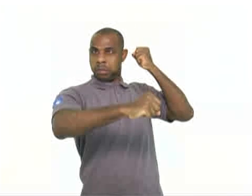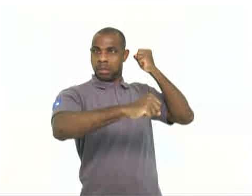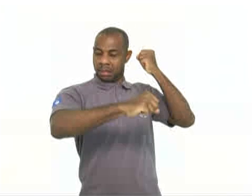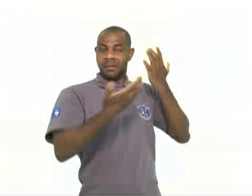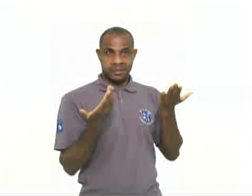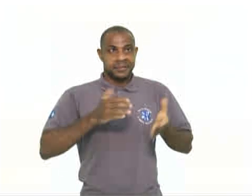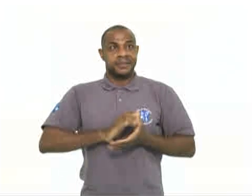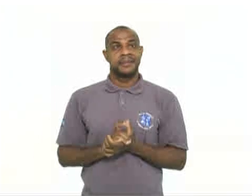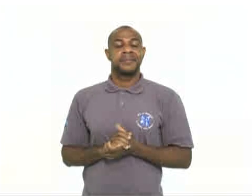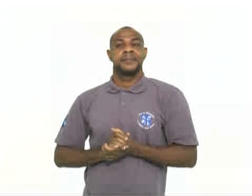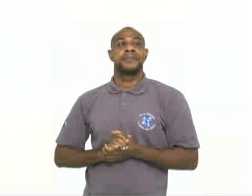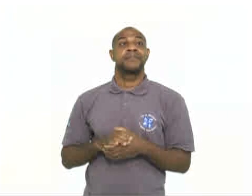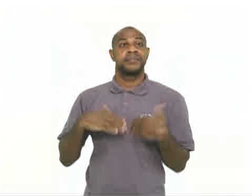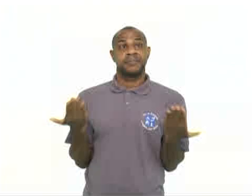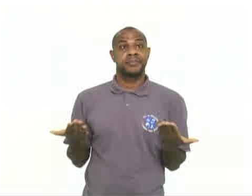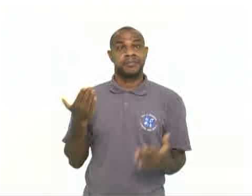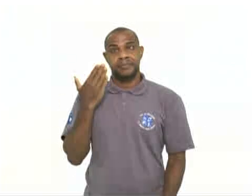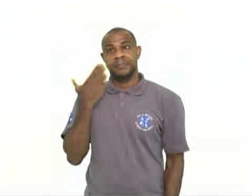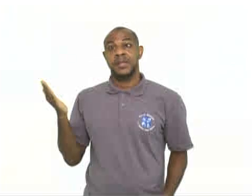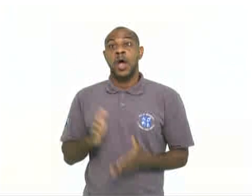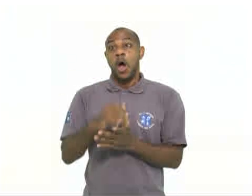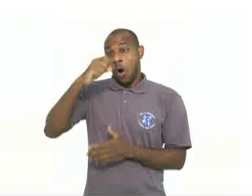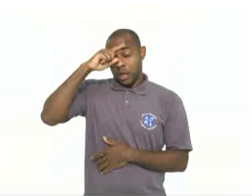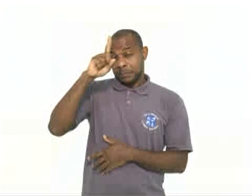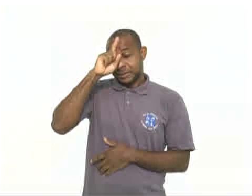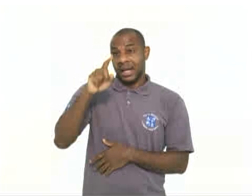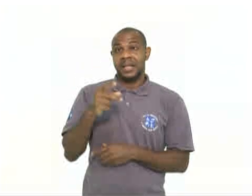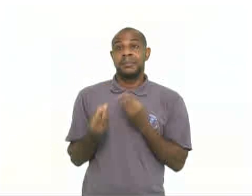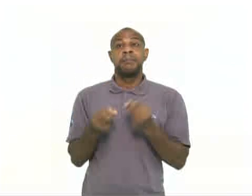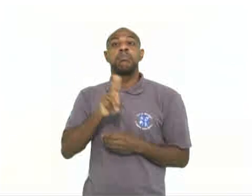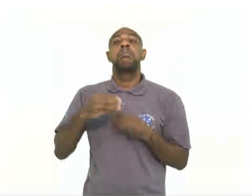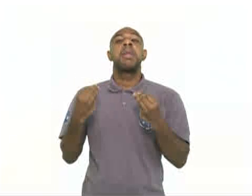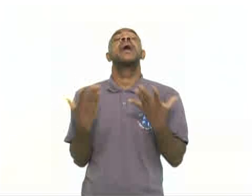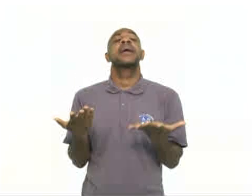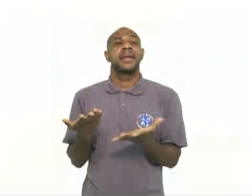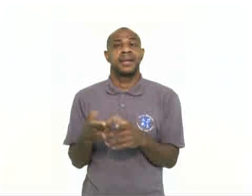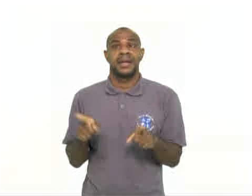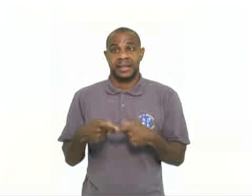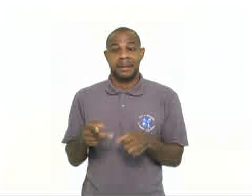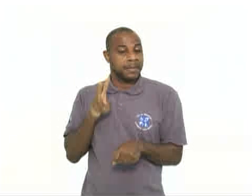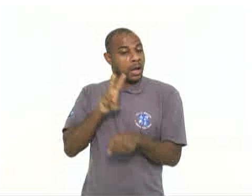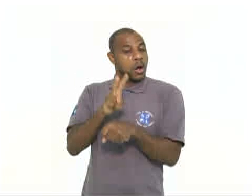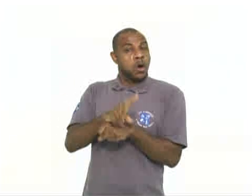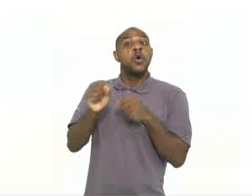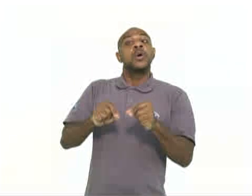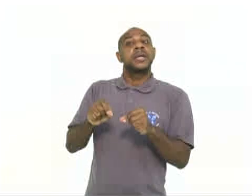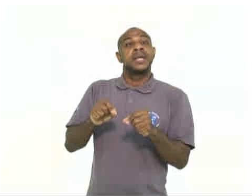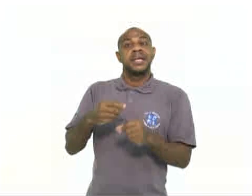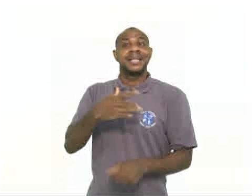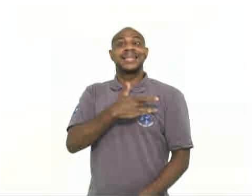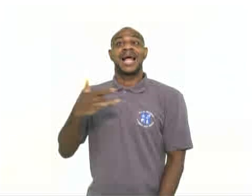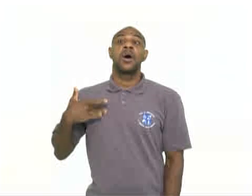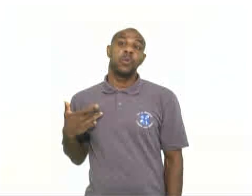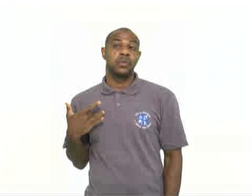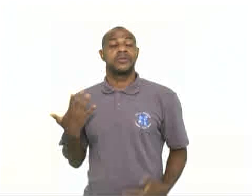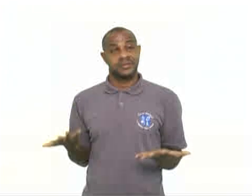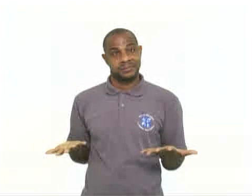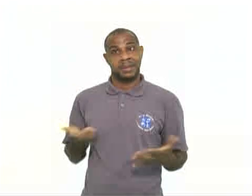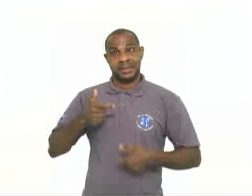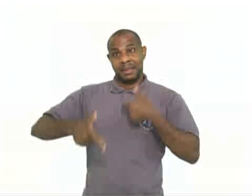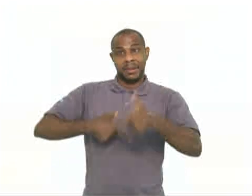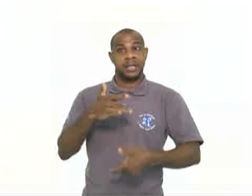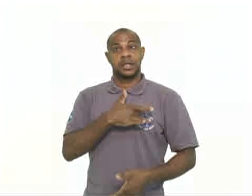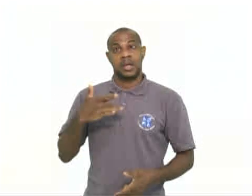em geral, né? Os hospitais, eles são espaço de prestação de serviço de saúde.